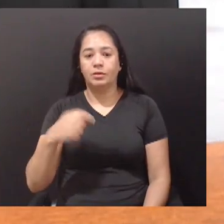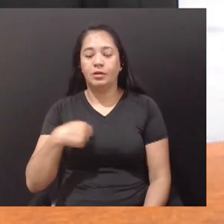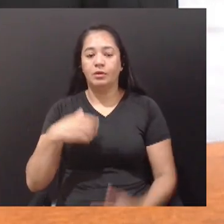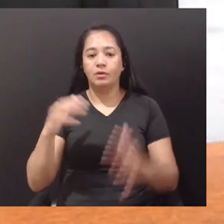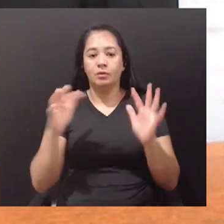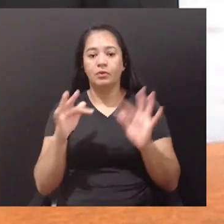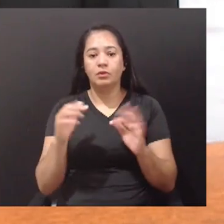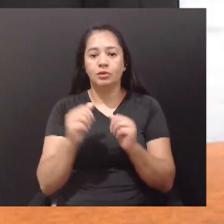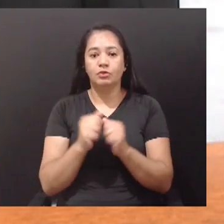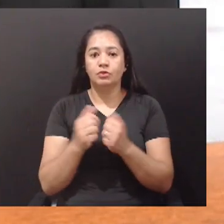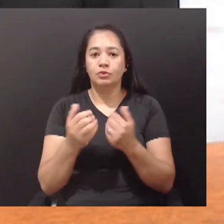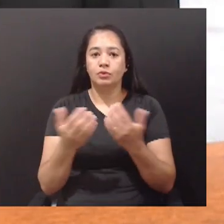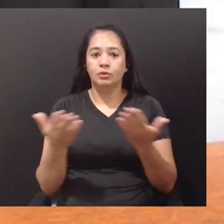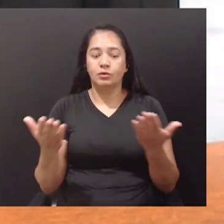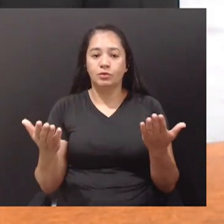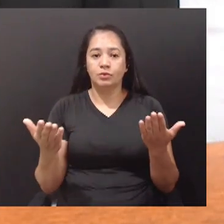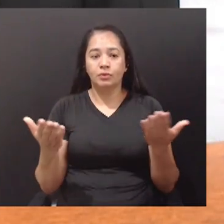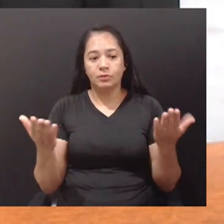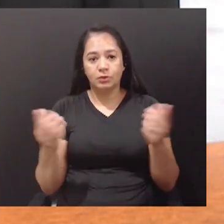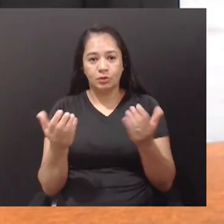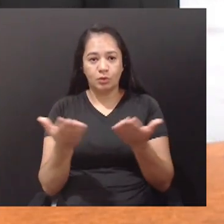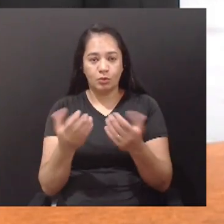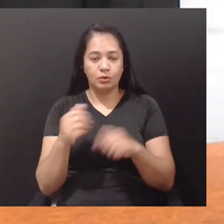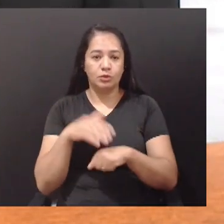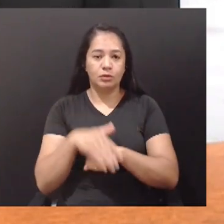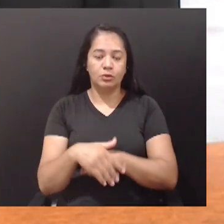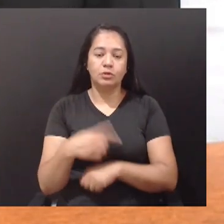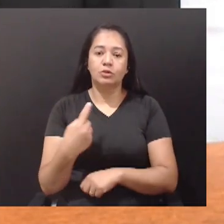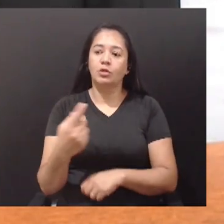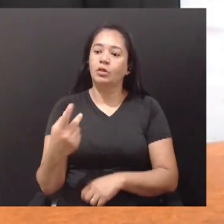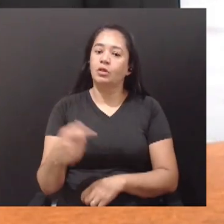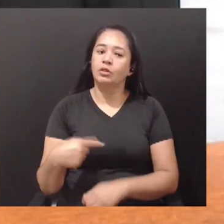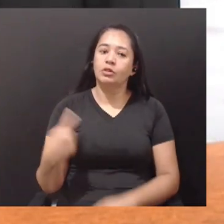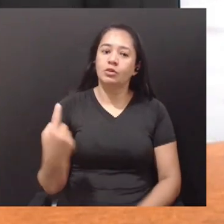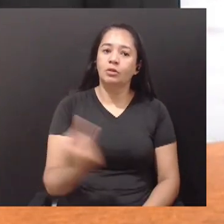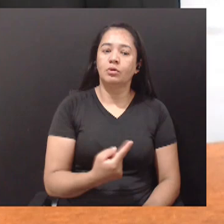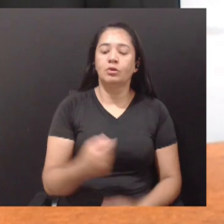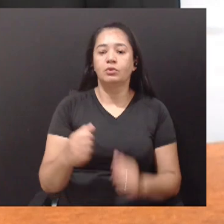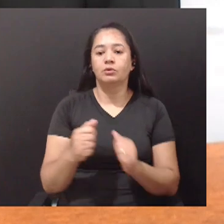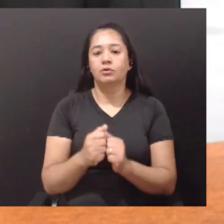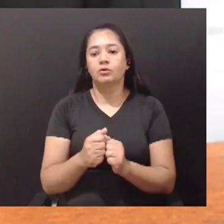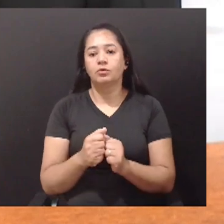vocês nessa noite e poder juntos a gente poder debater